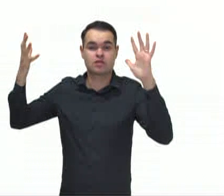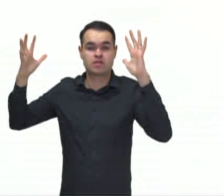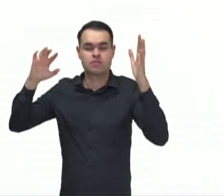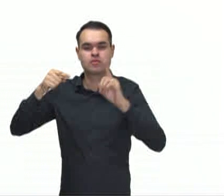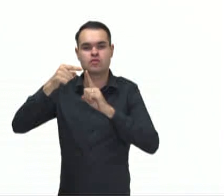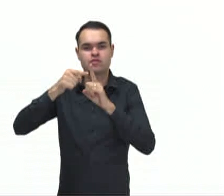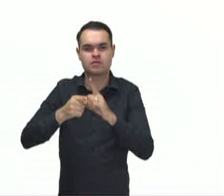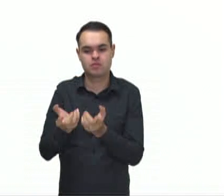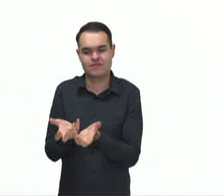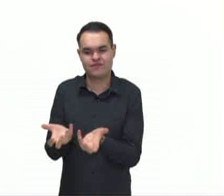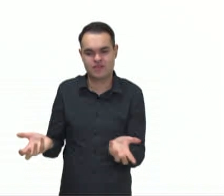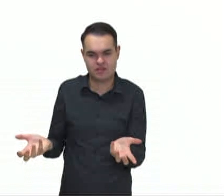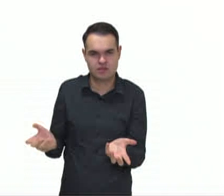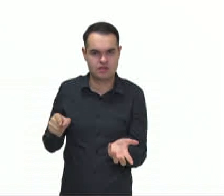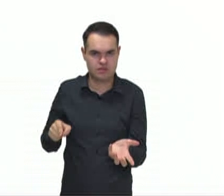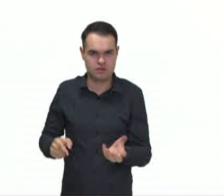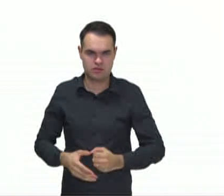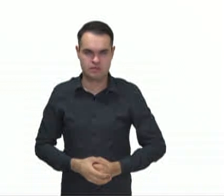de vegetação.